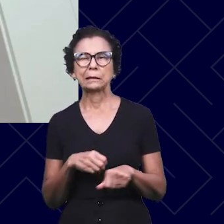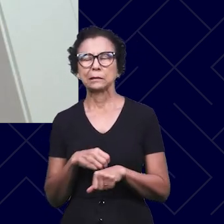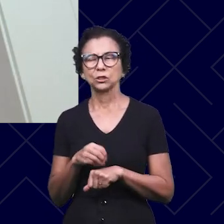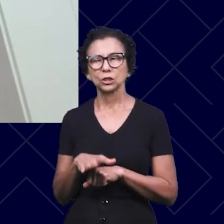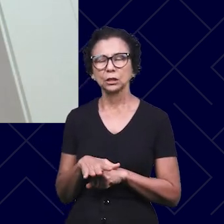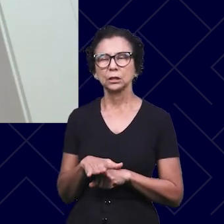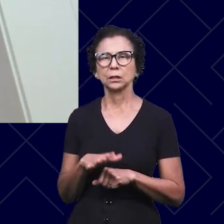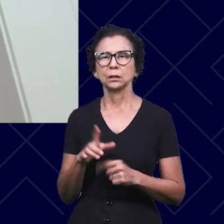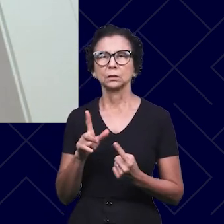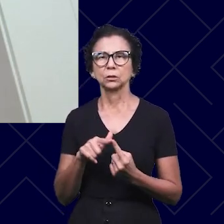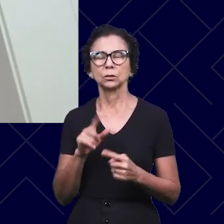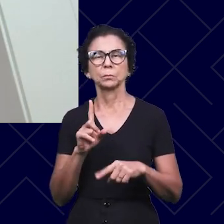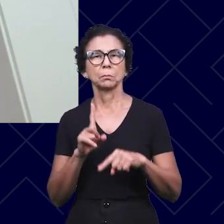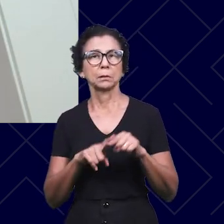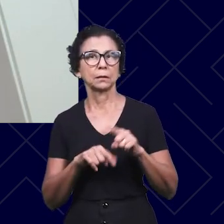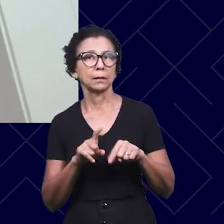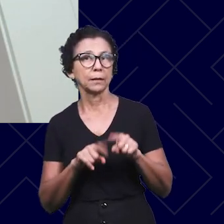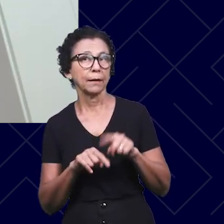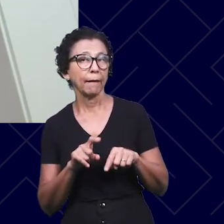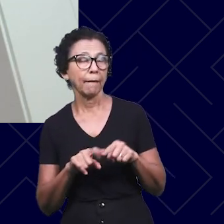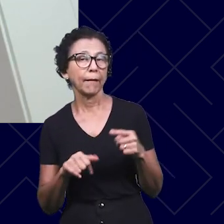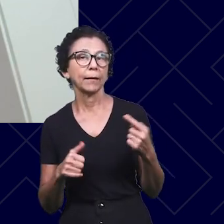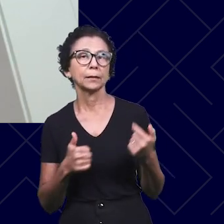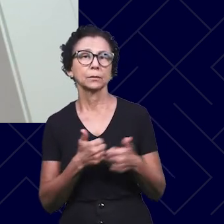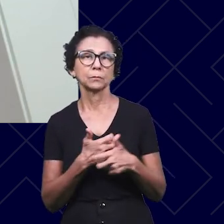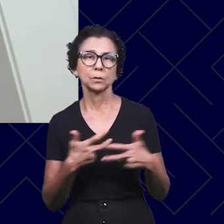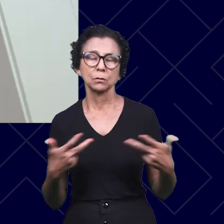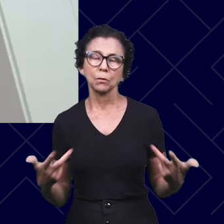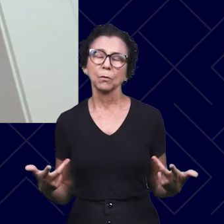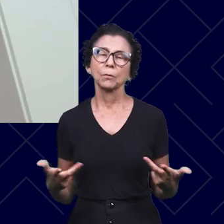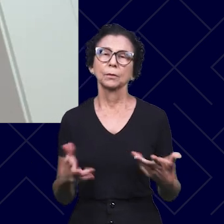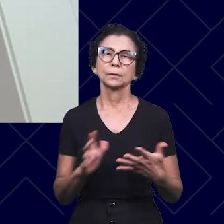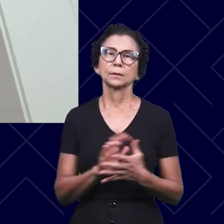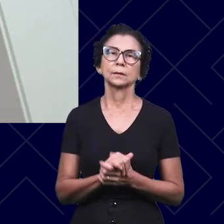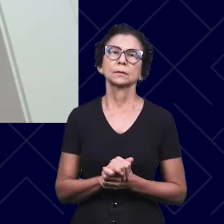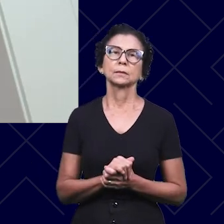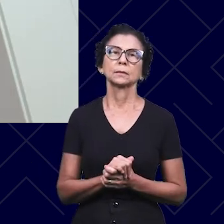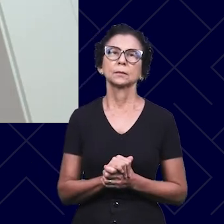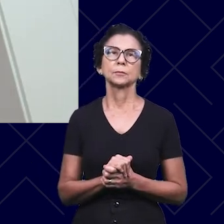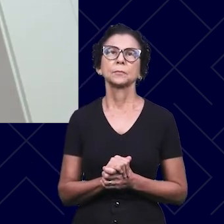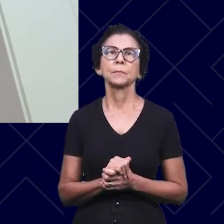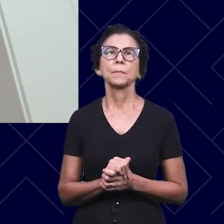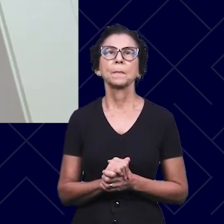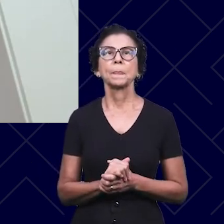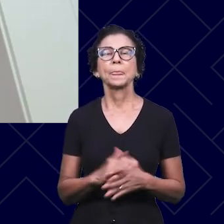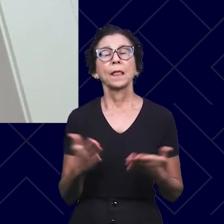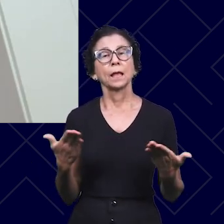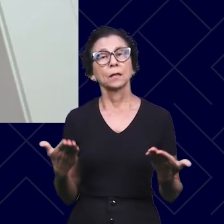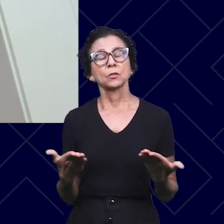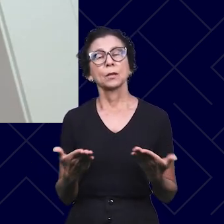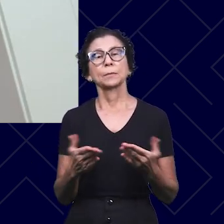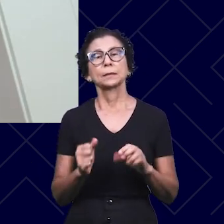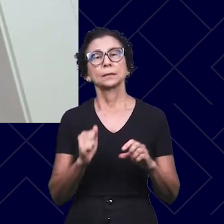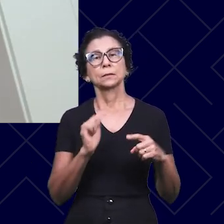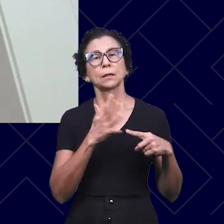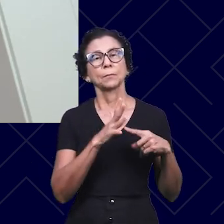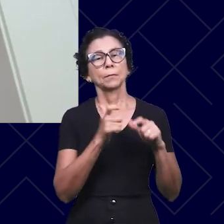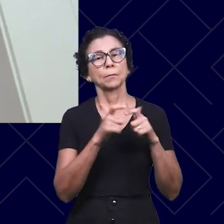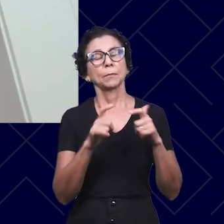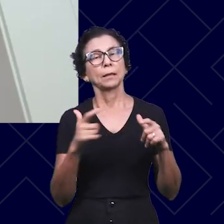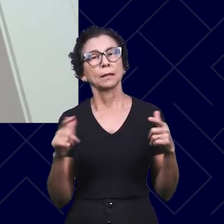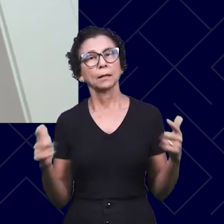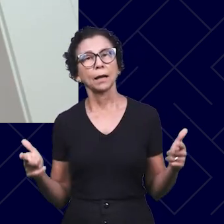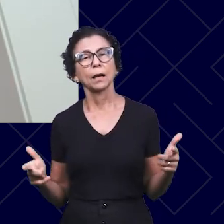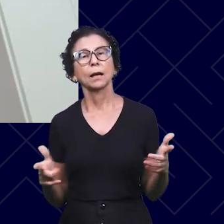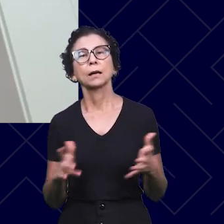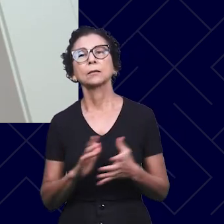também, né? Uma máquina um pouco maior, que trabalhe também na mesma área, madeira, mas assim trabalhe com peças maiores, no